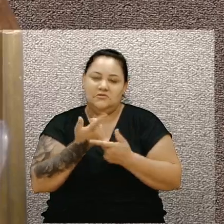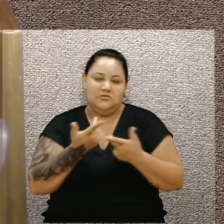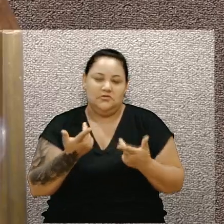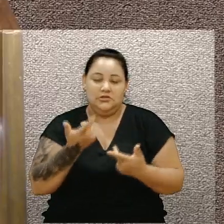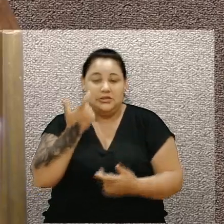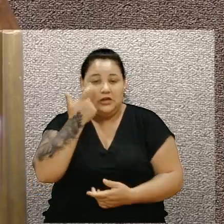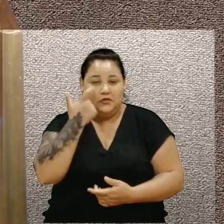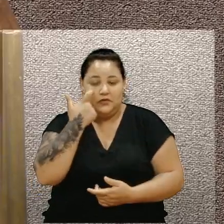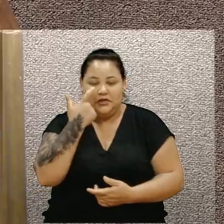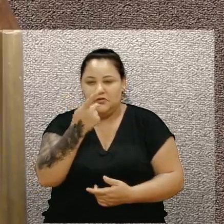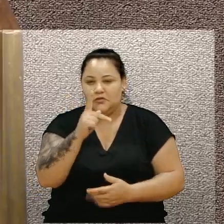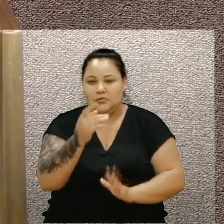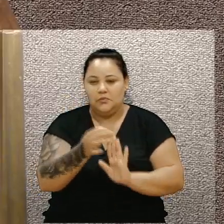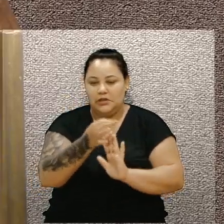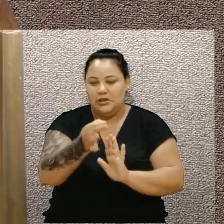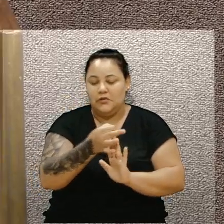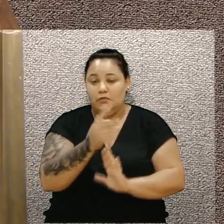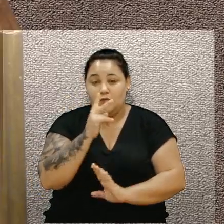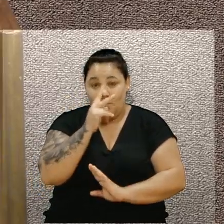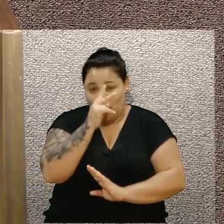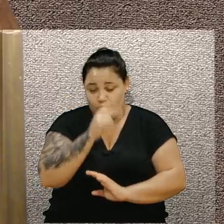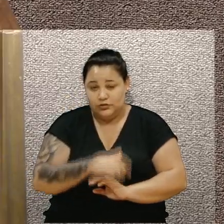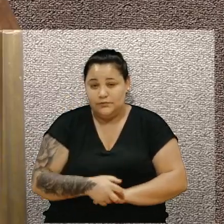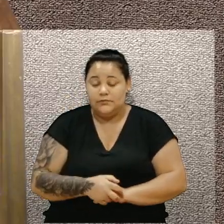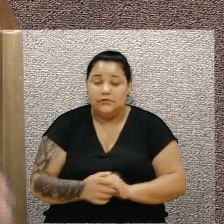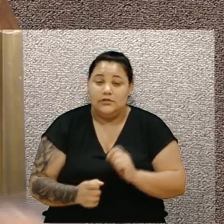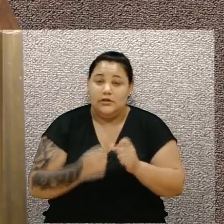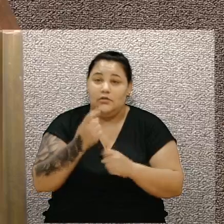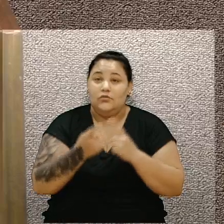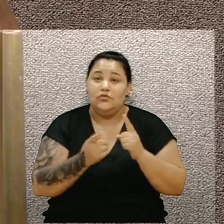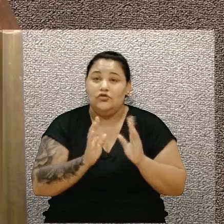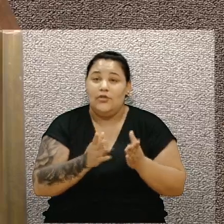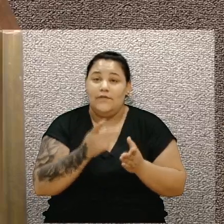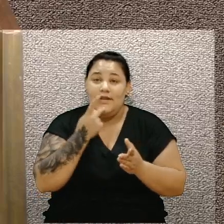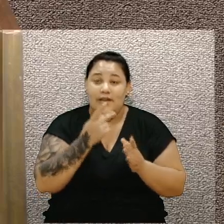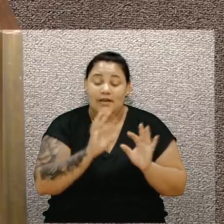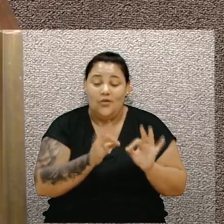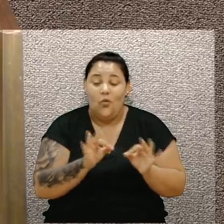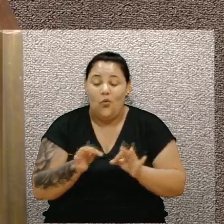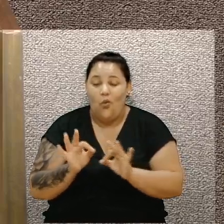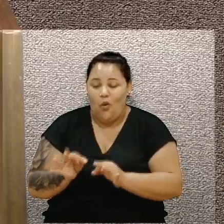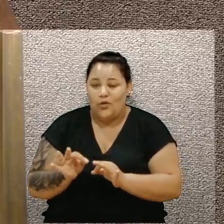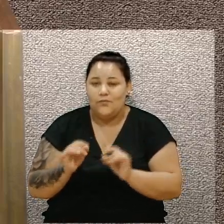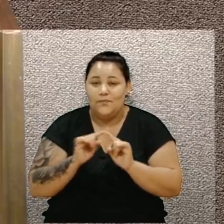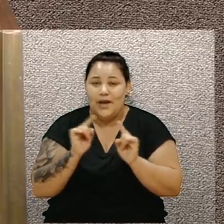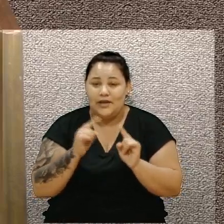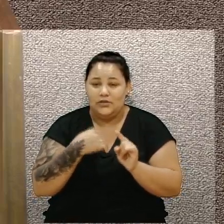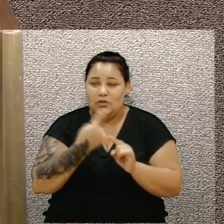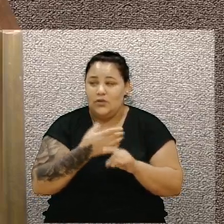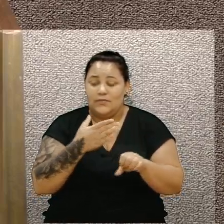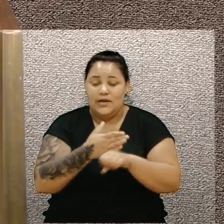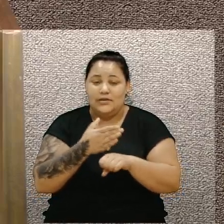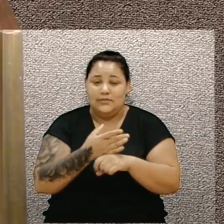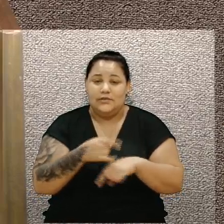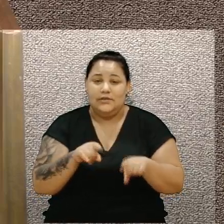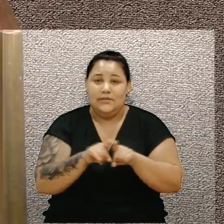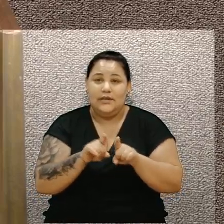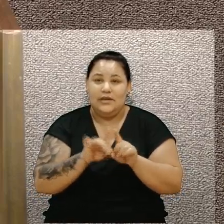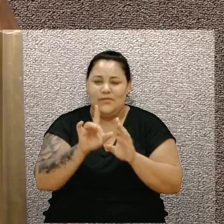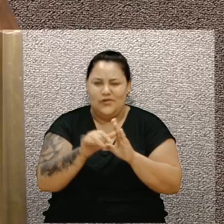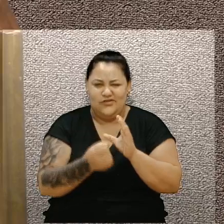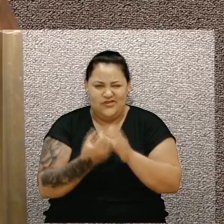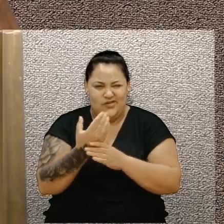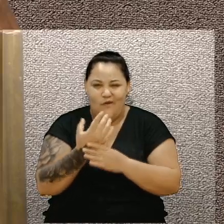seus posicionamentos fortes, alguns eu já lhe falei que concordo, mas nós, participando depois, quando ficamos mais próximos